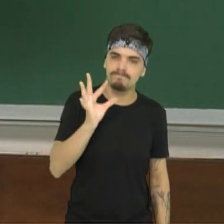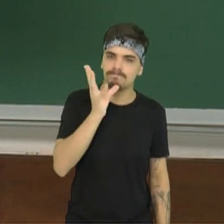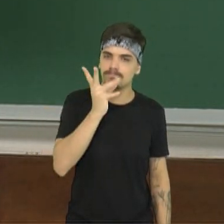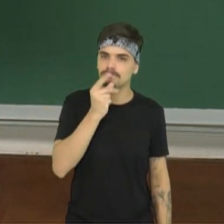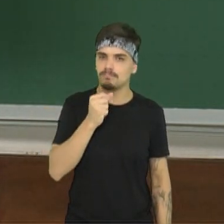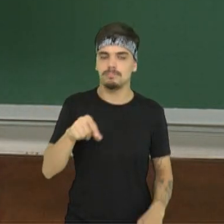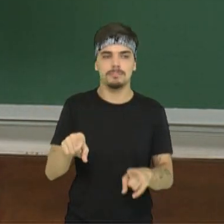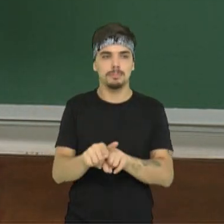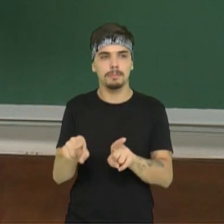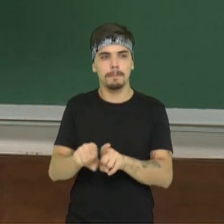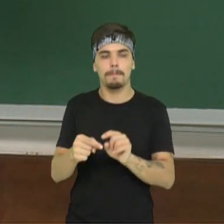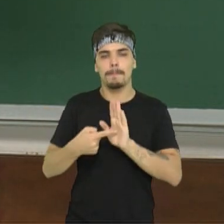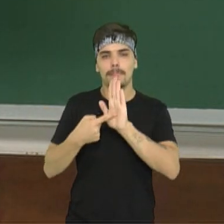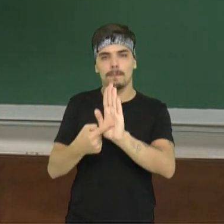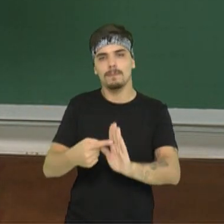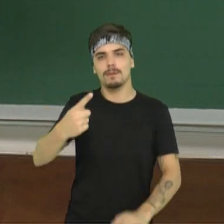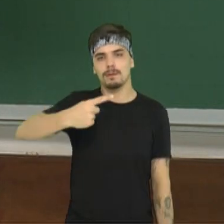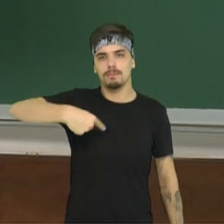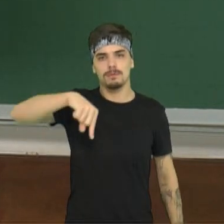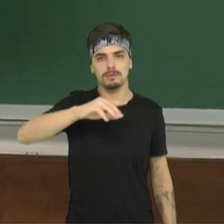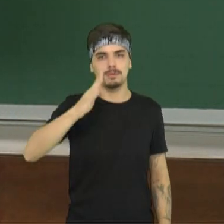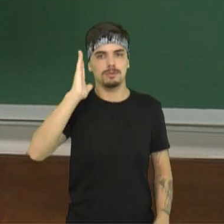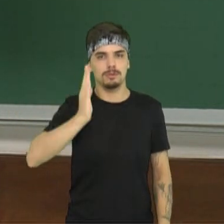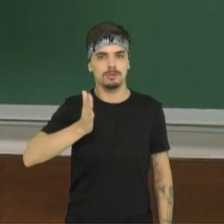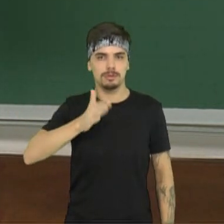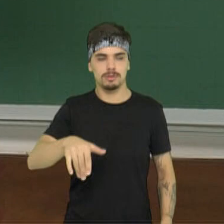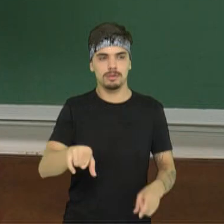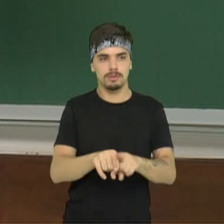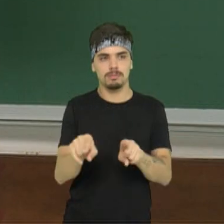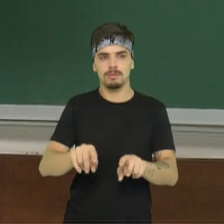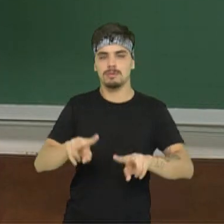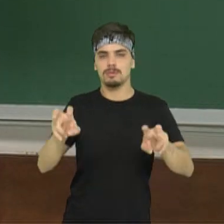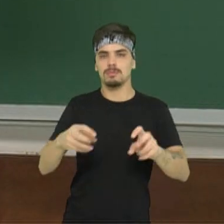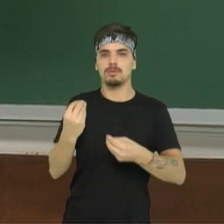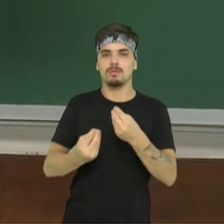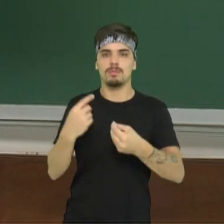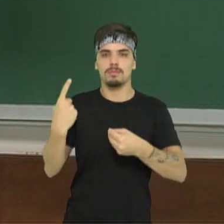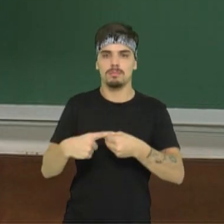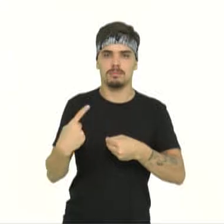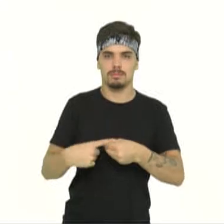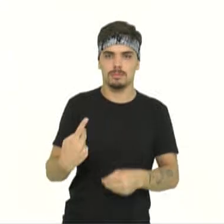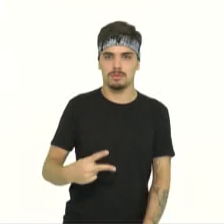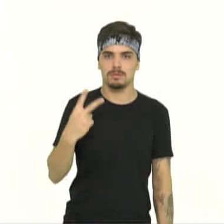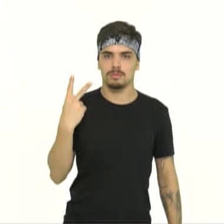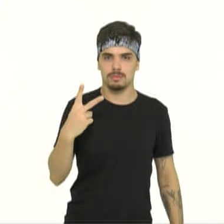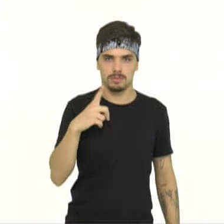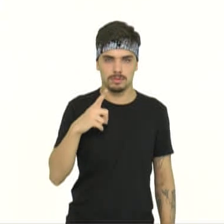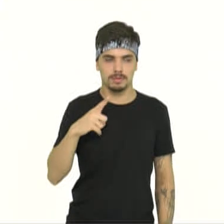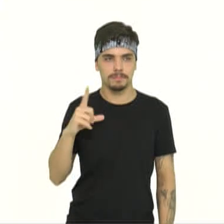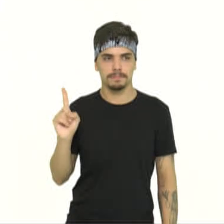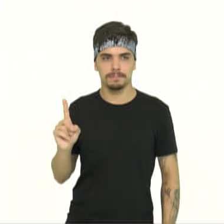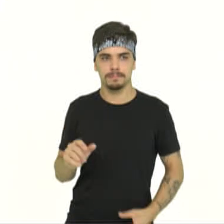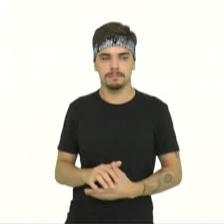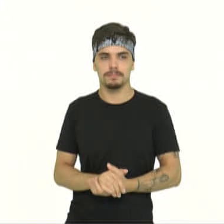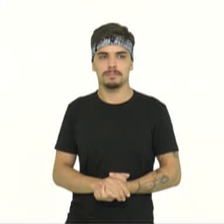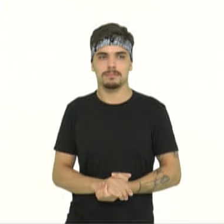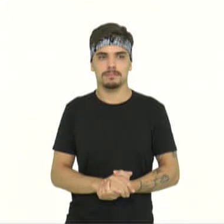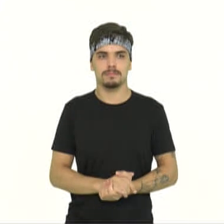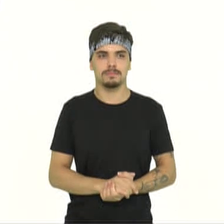Aqui, relembrando, mostrei isso para vocês no processo de urbanização 2, né? Que é a questão